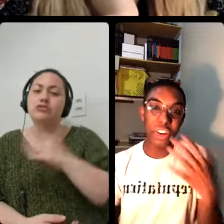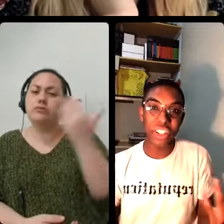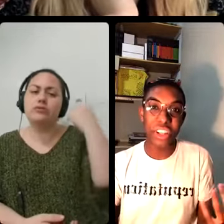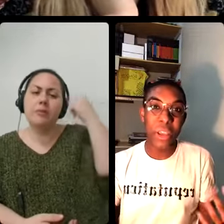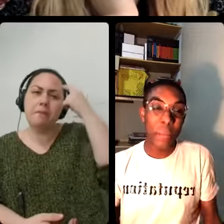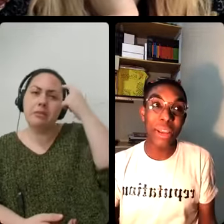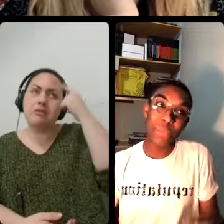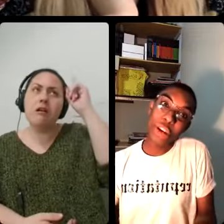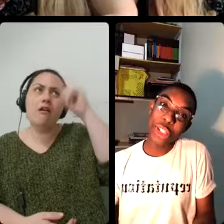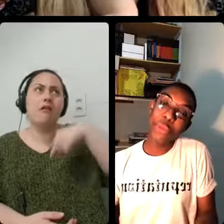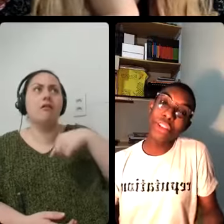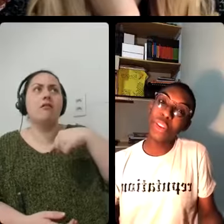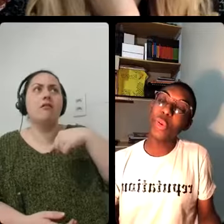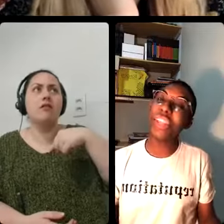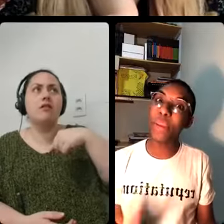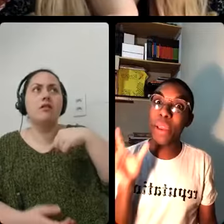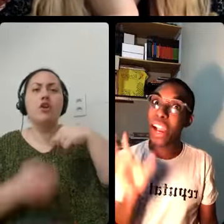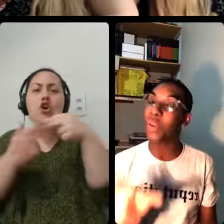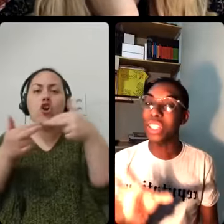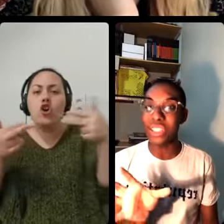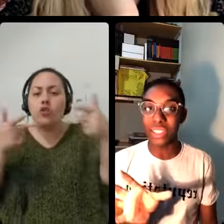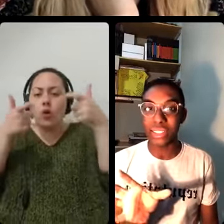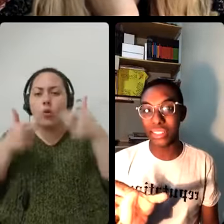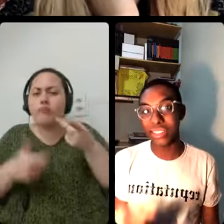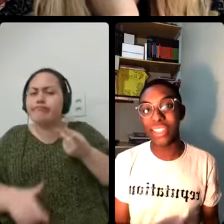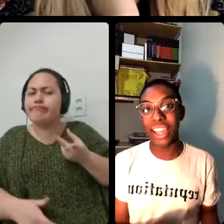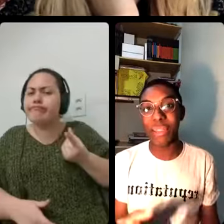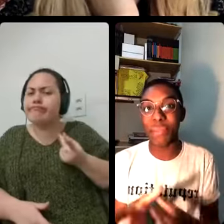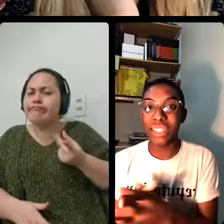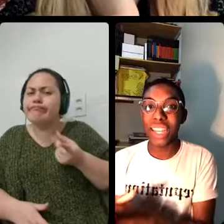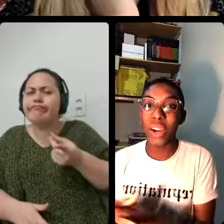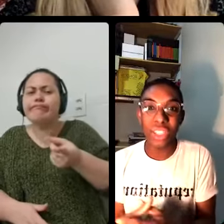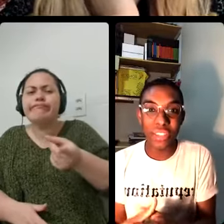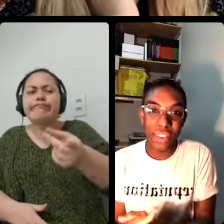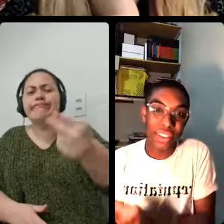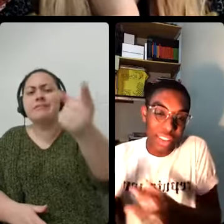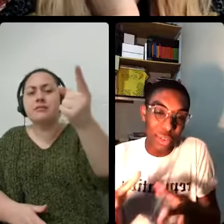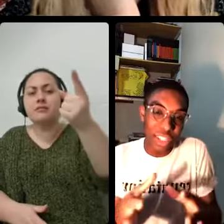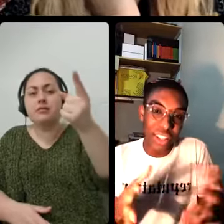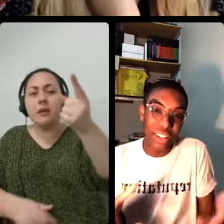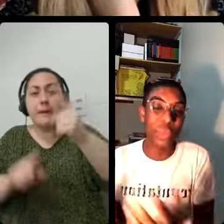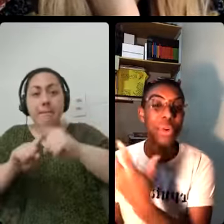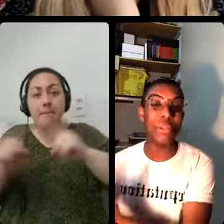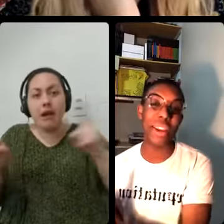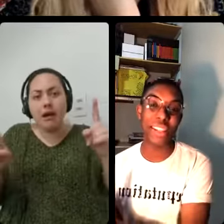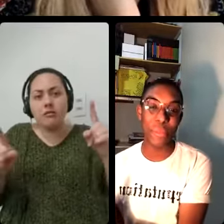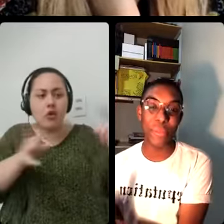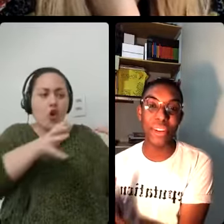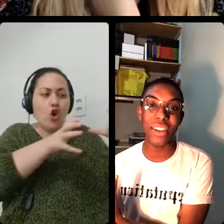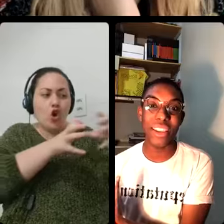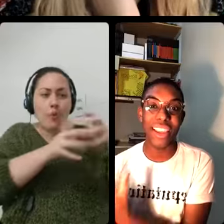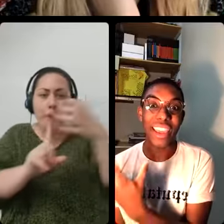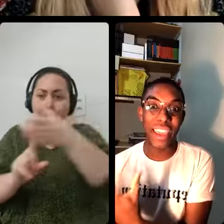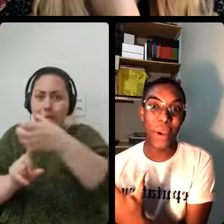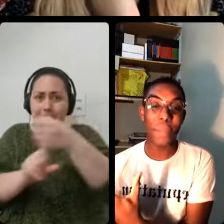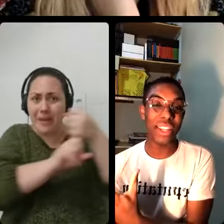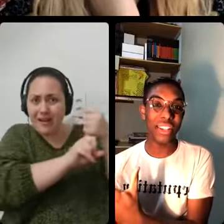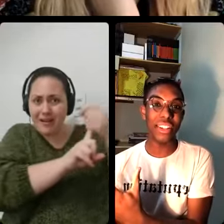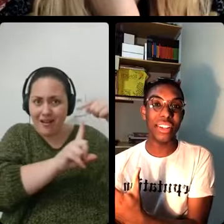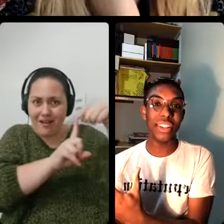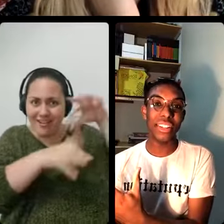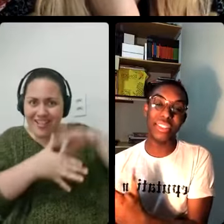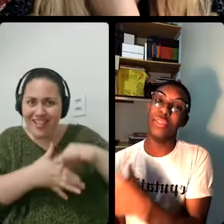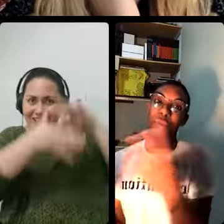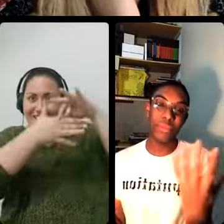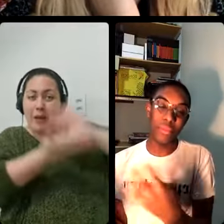muito forte, mas a partir do momento que tu consegue pegar o líder, né, e matar o líder e expor em praça pública, é